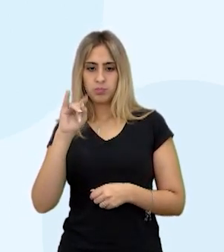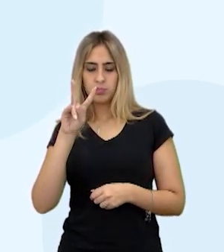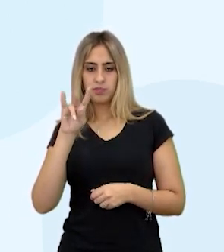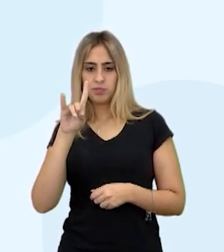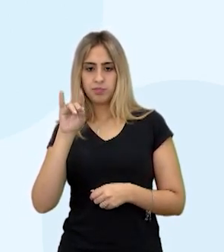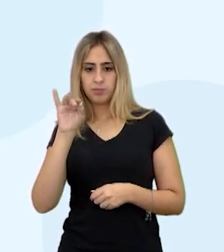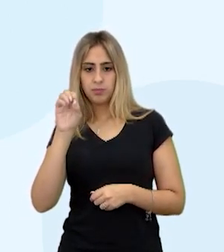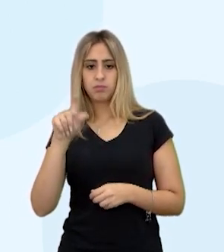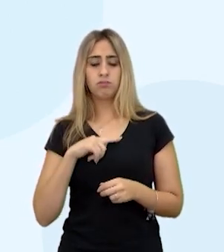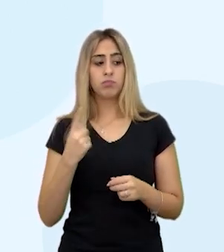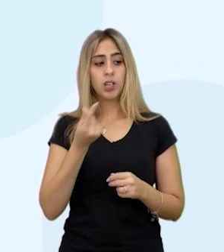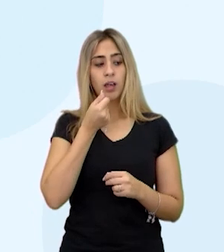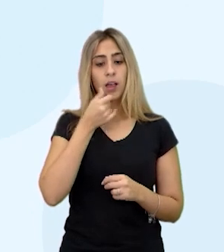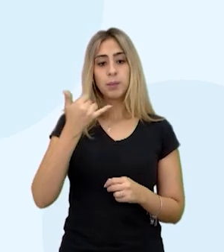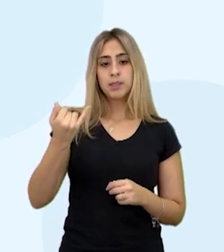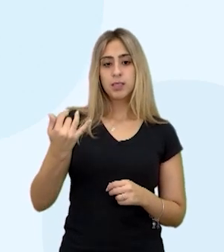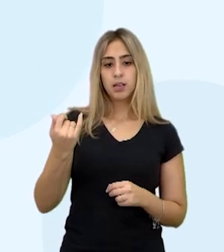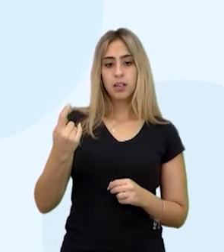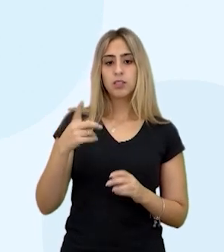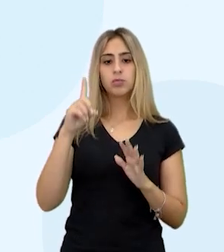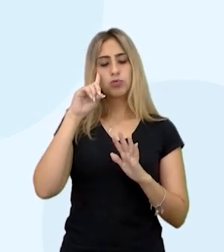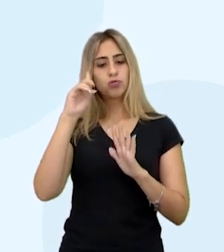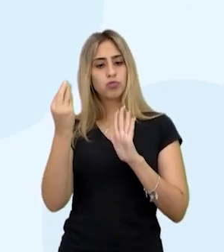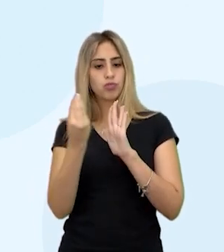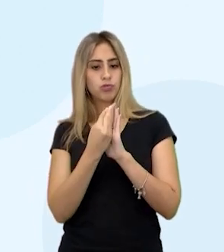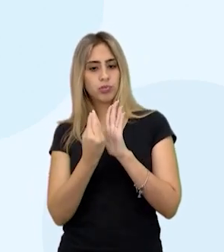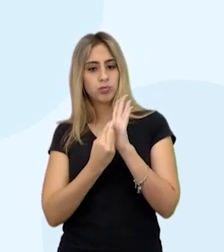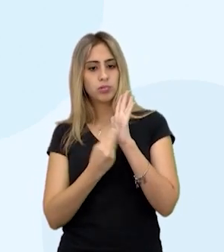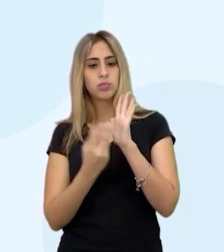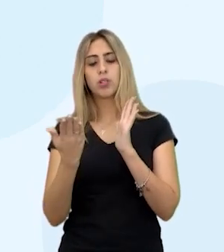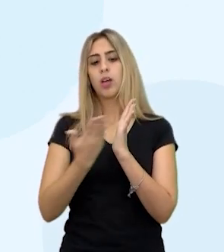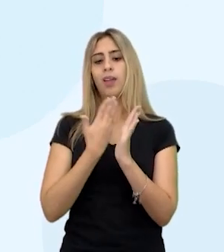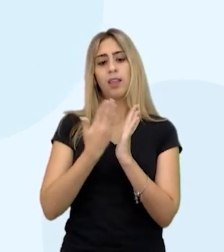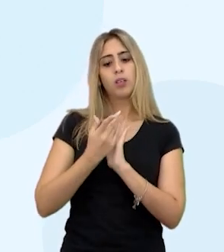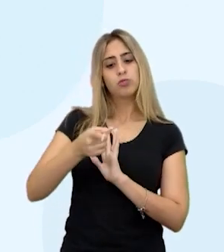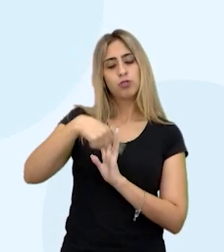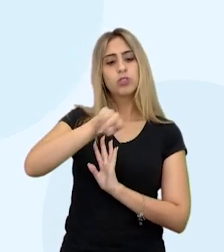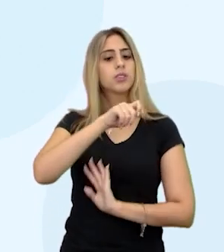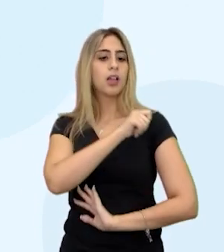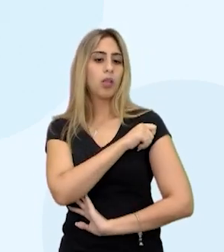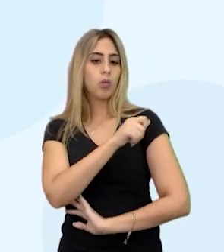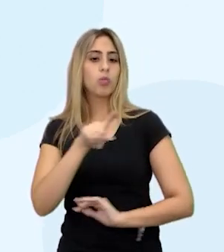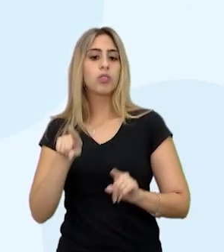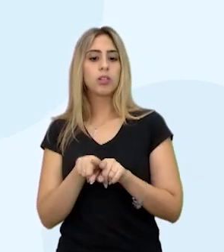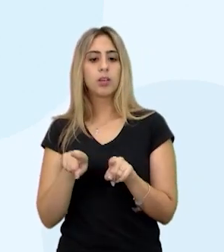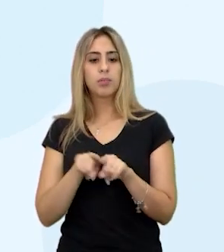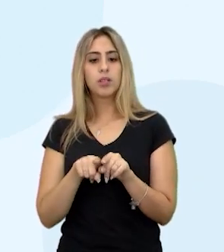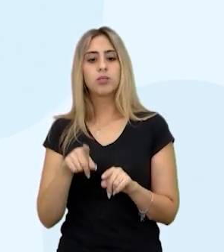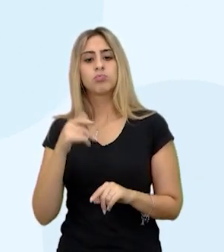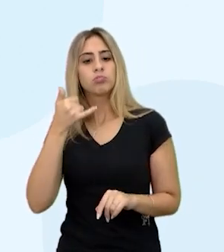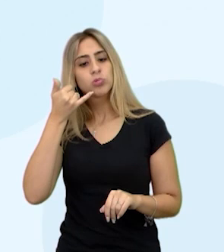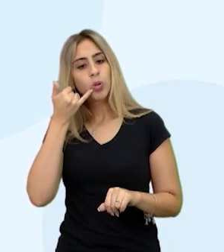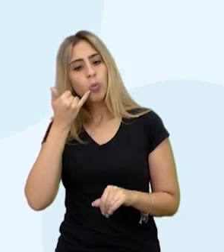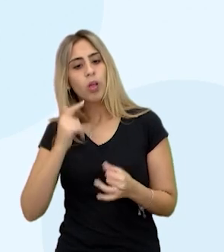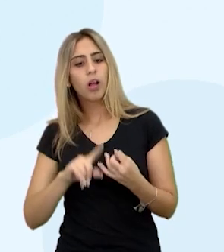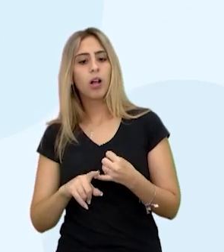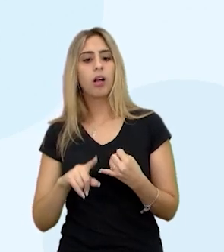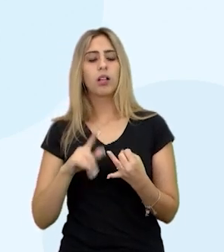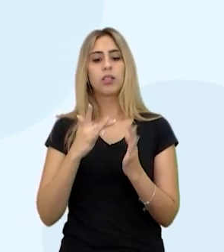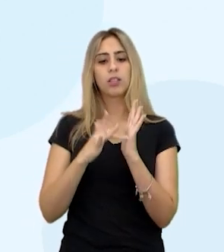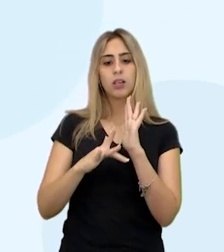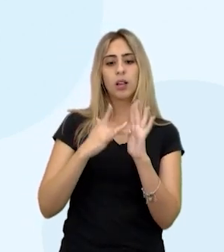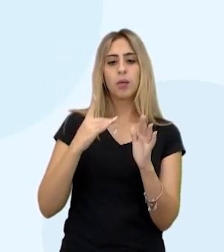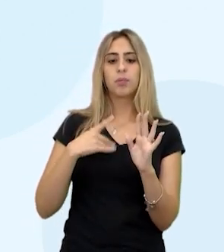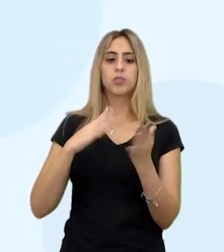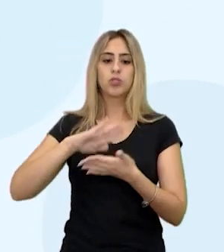ou a caneta, do nosso diário de bordo, do caderno de vocês estudantes e os aparelhos tecnológicos que nós citamos ali no